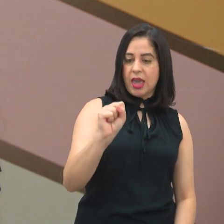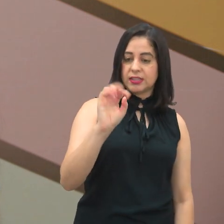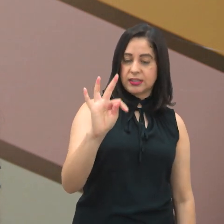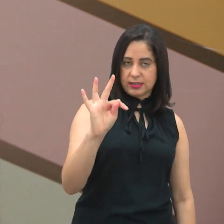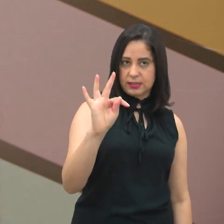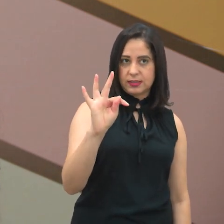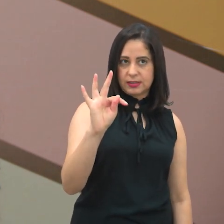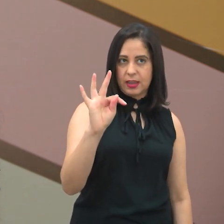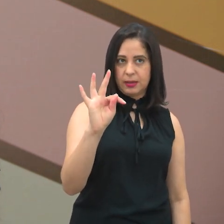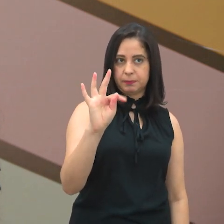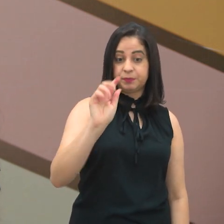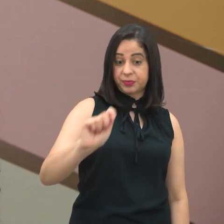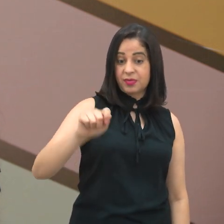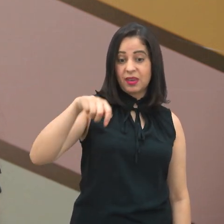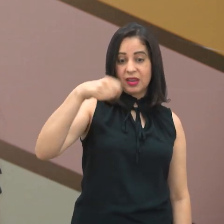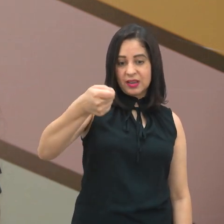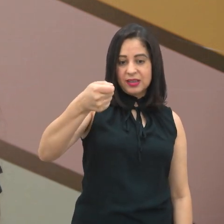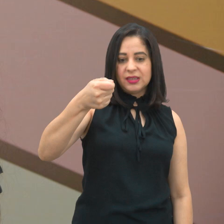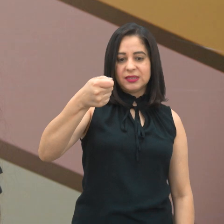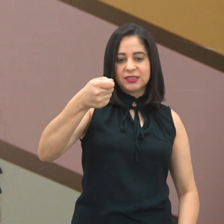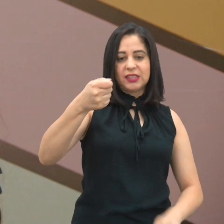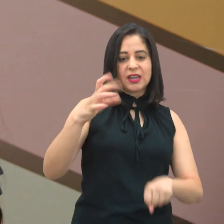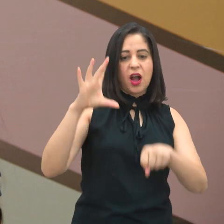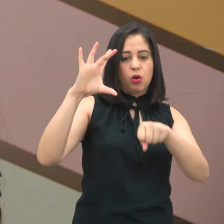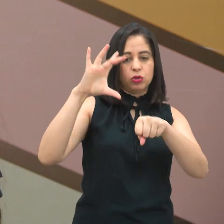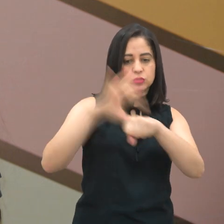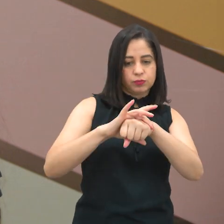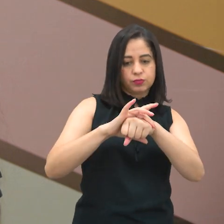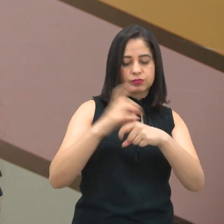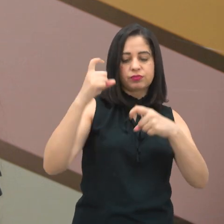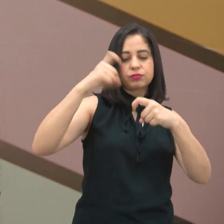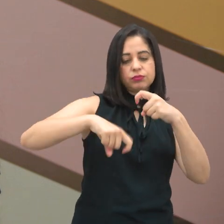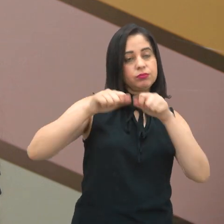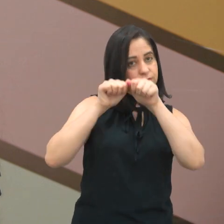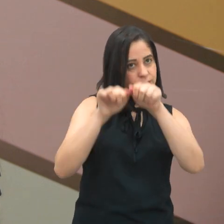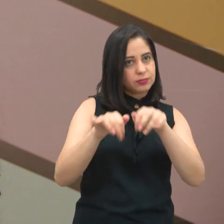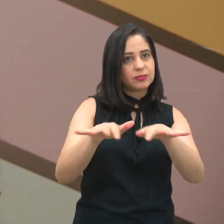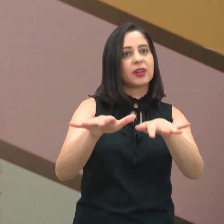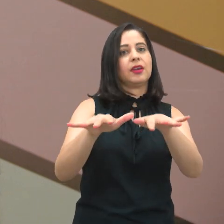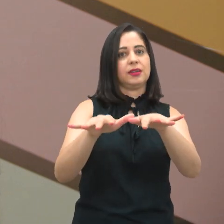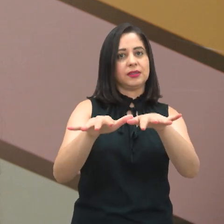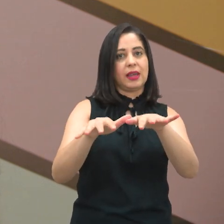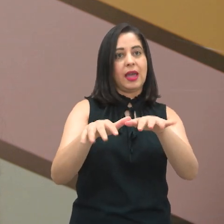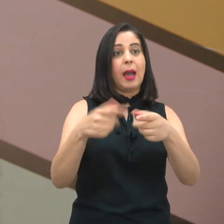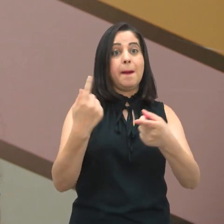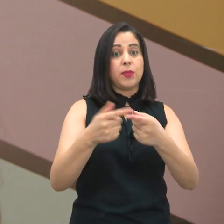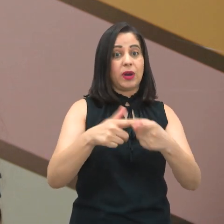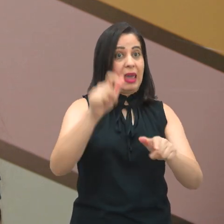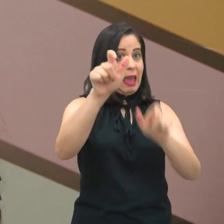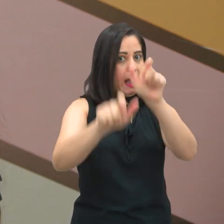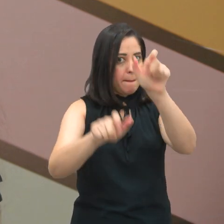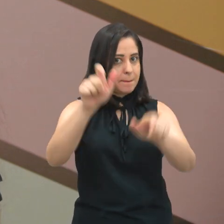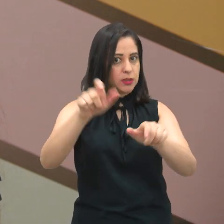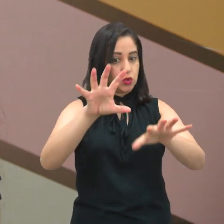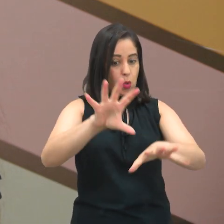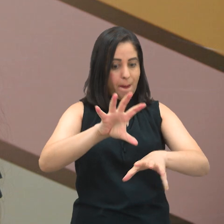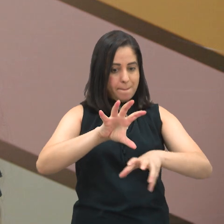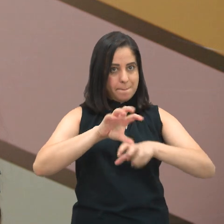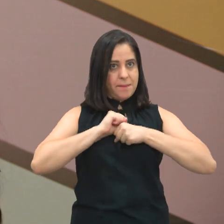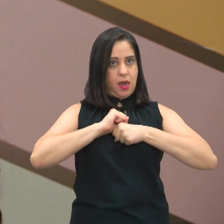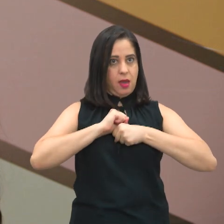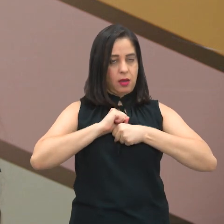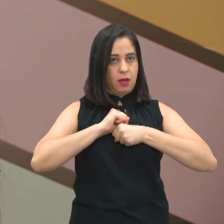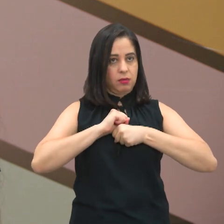gente utiliza hoje preferencialmente, ele é infecções sexualmente transmissíveis. Muitas pessoas têm a infecção,